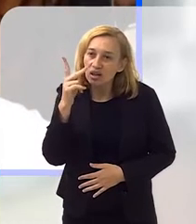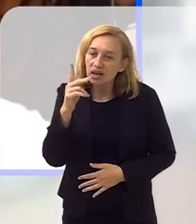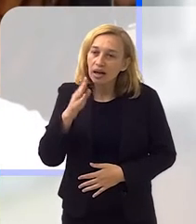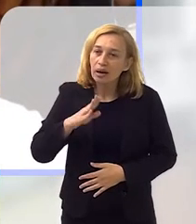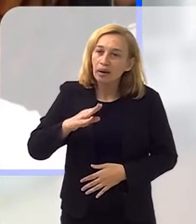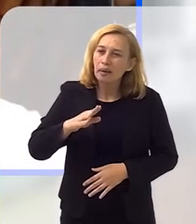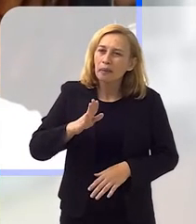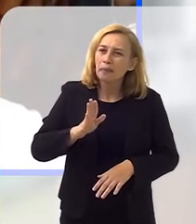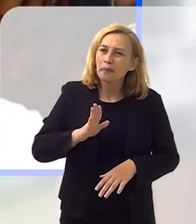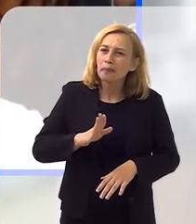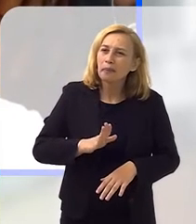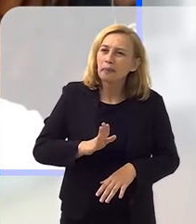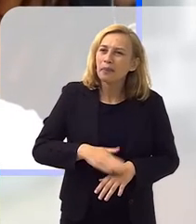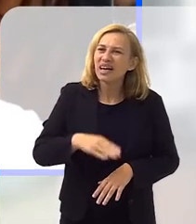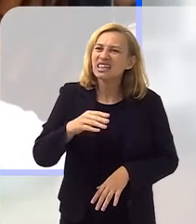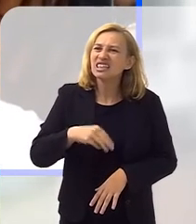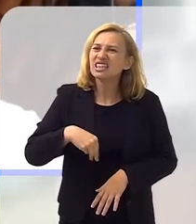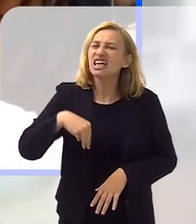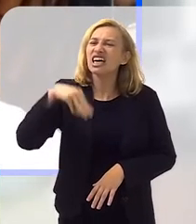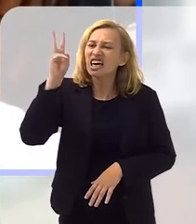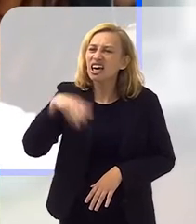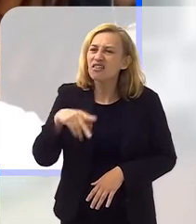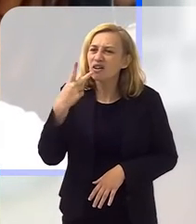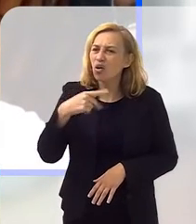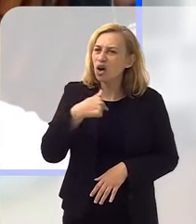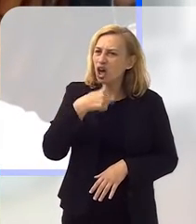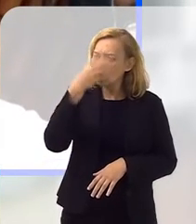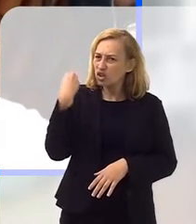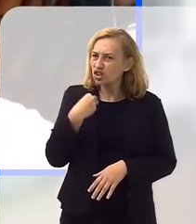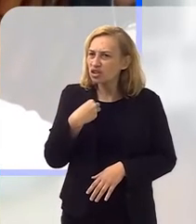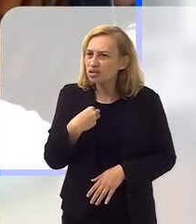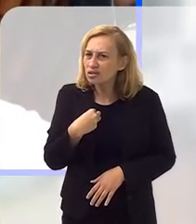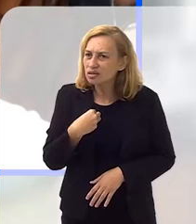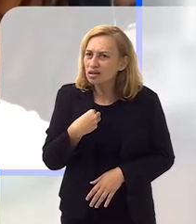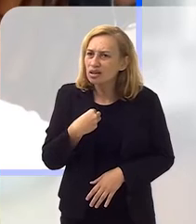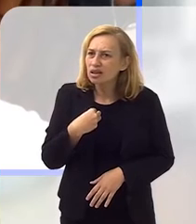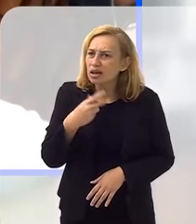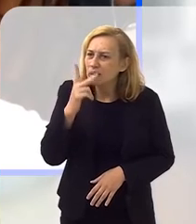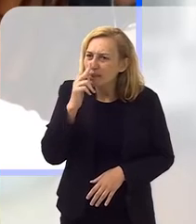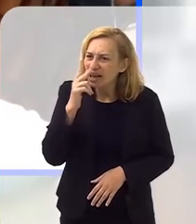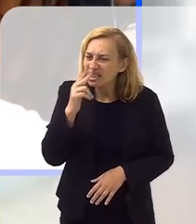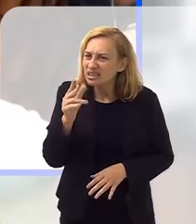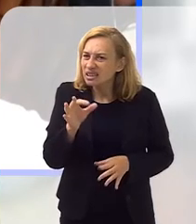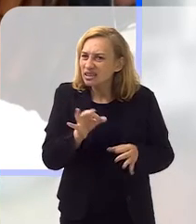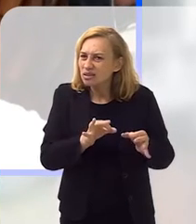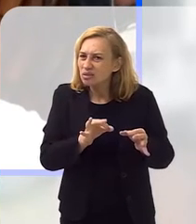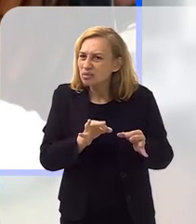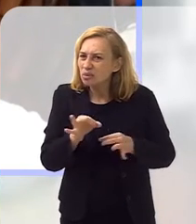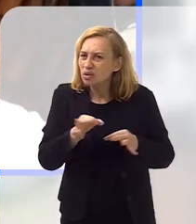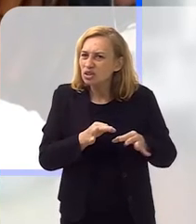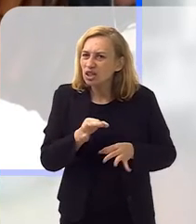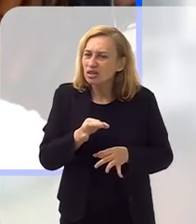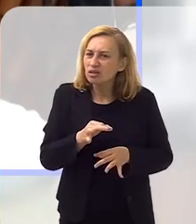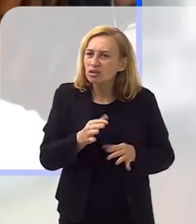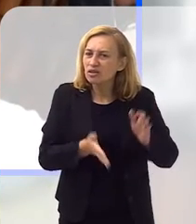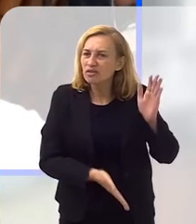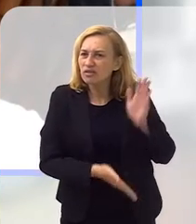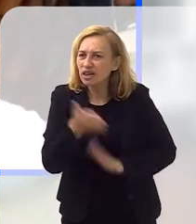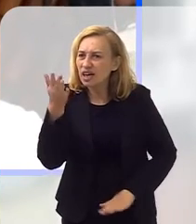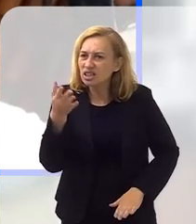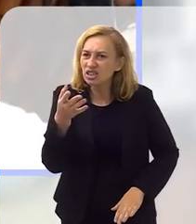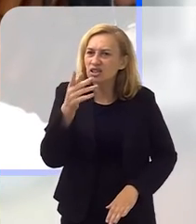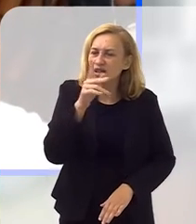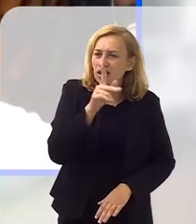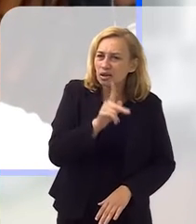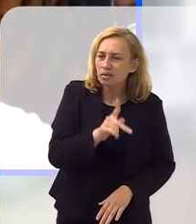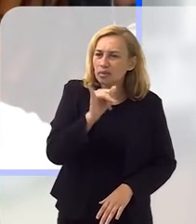a história dessa Mas Quem Disse que eu Te Esqueço, parece que eles estavam lá num projeto Pixinguinha,